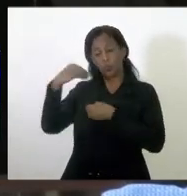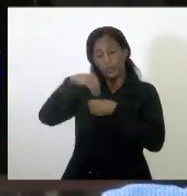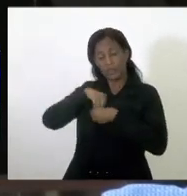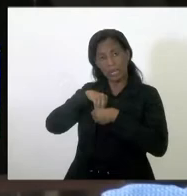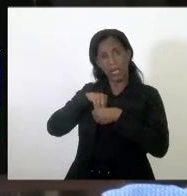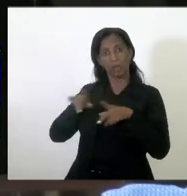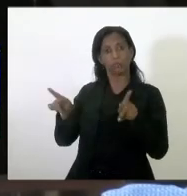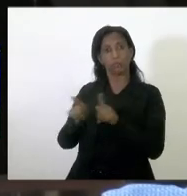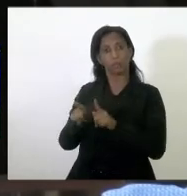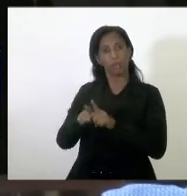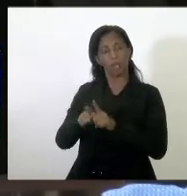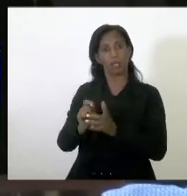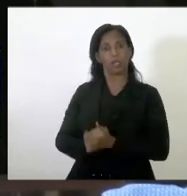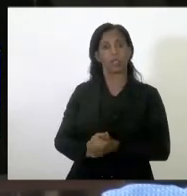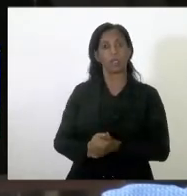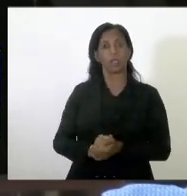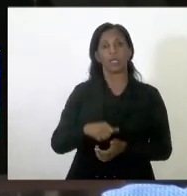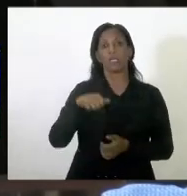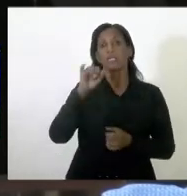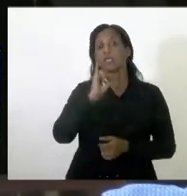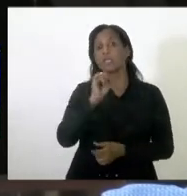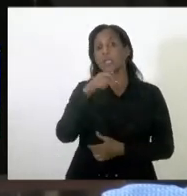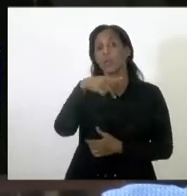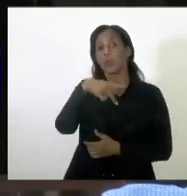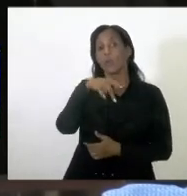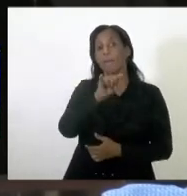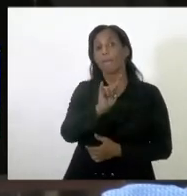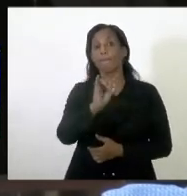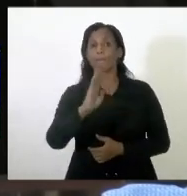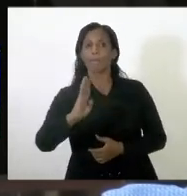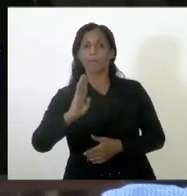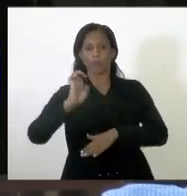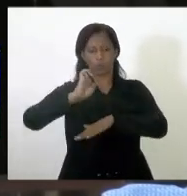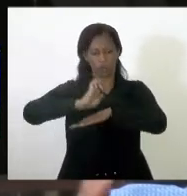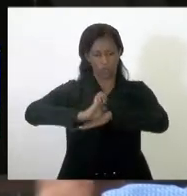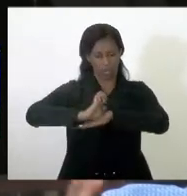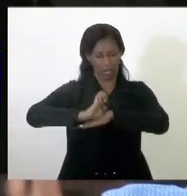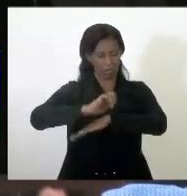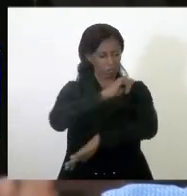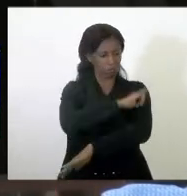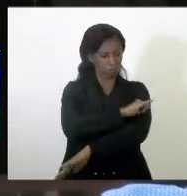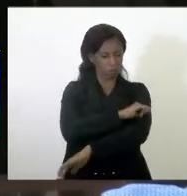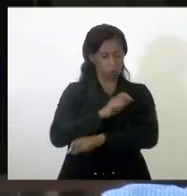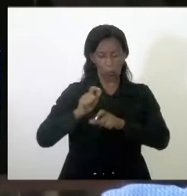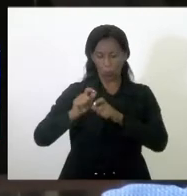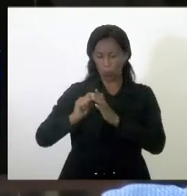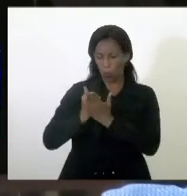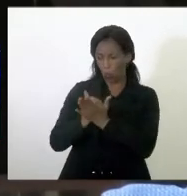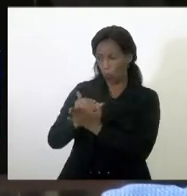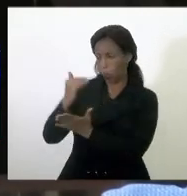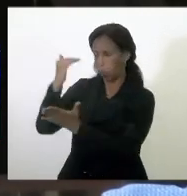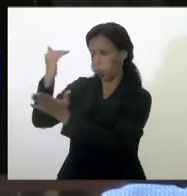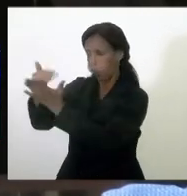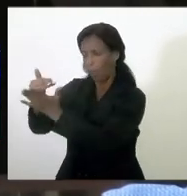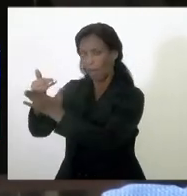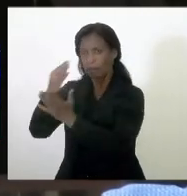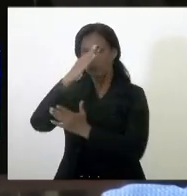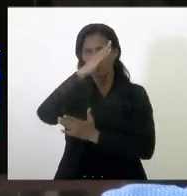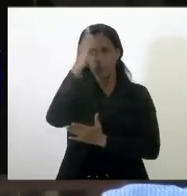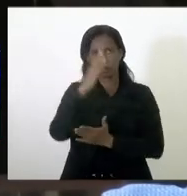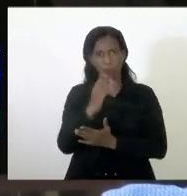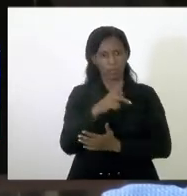bruto. Se o PIB do Estado do Rio de Janeiro não cresce e se o PIB do Brasil não